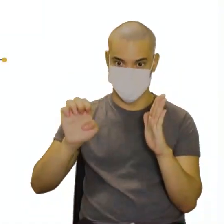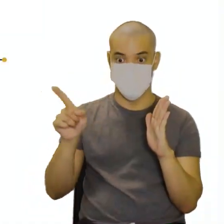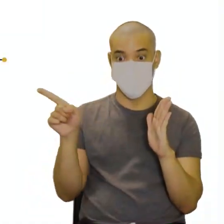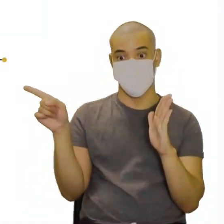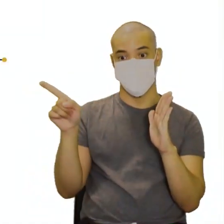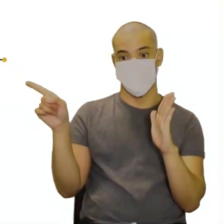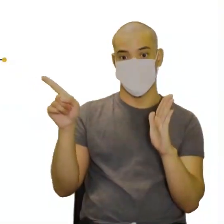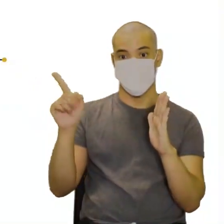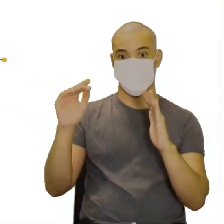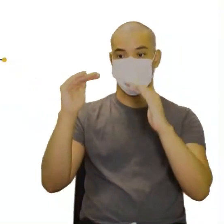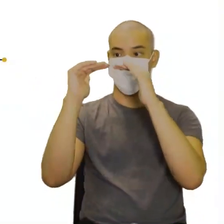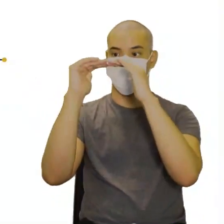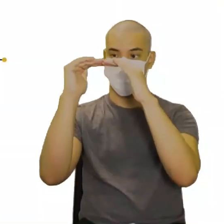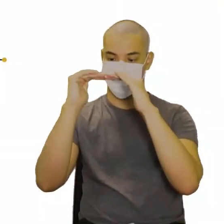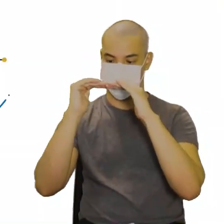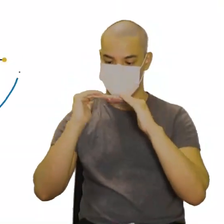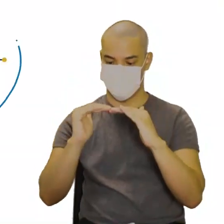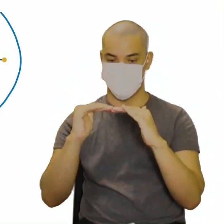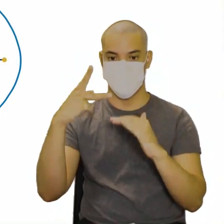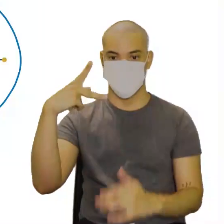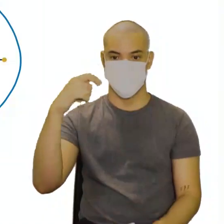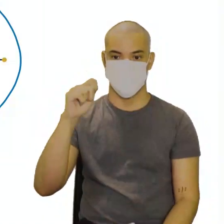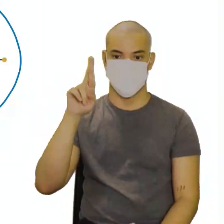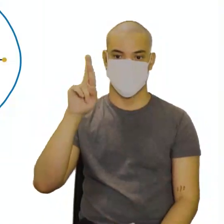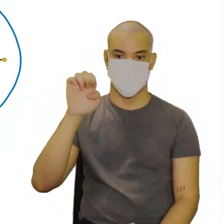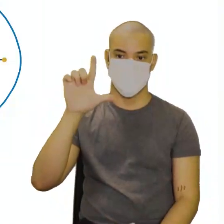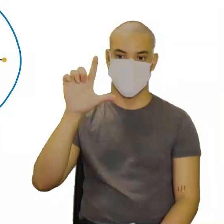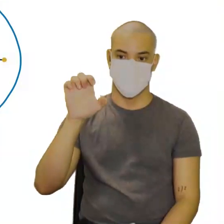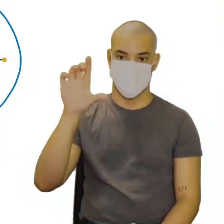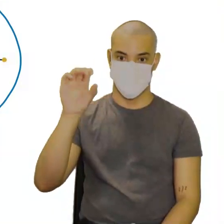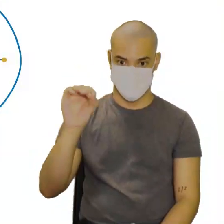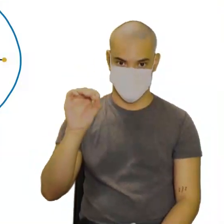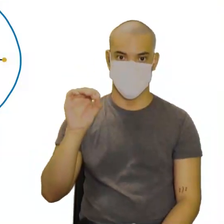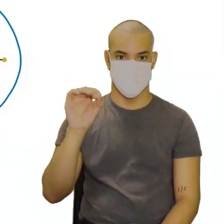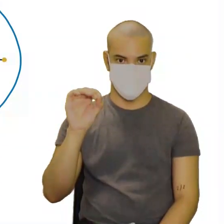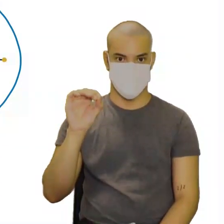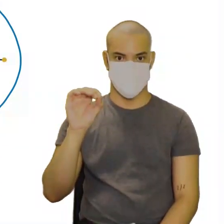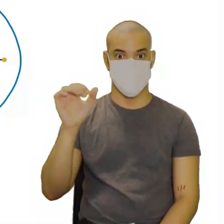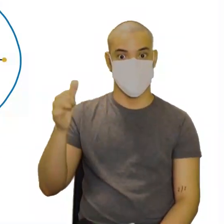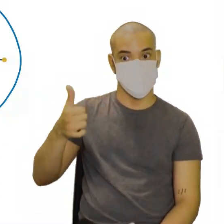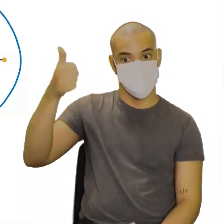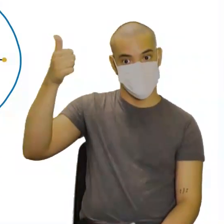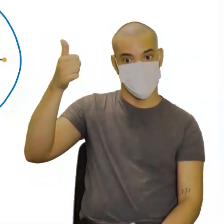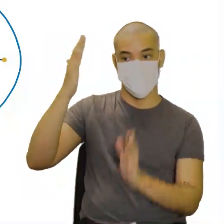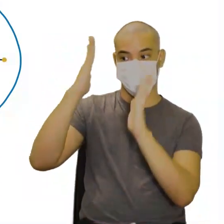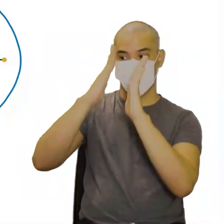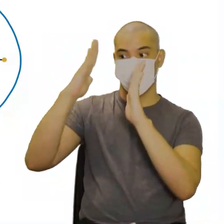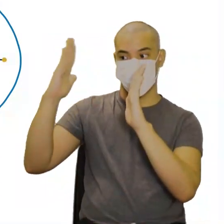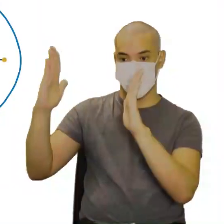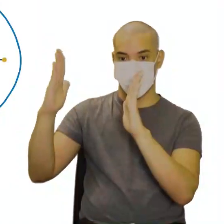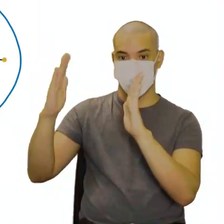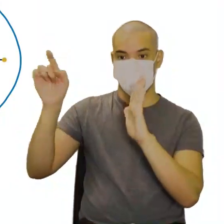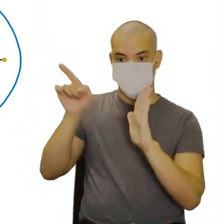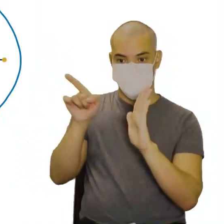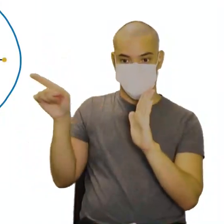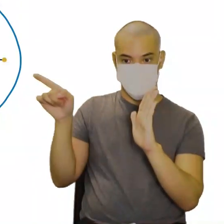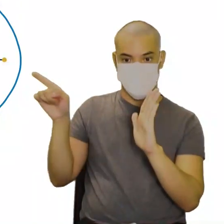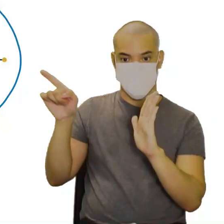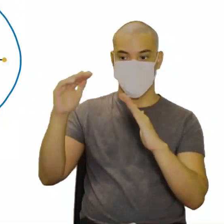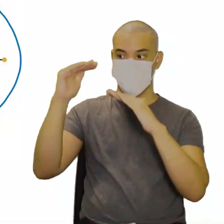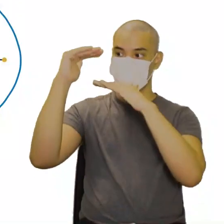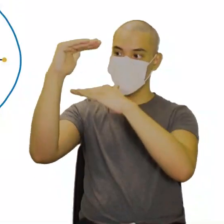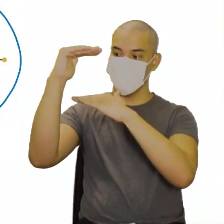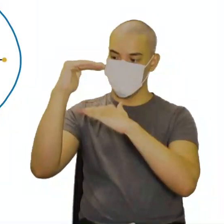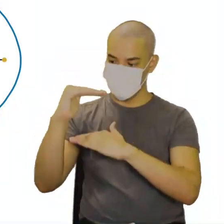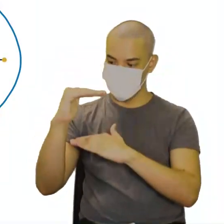em paralelo, como vocês podem perceber, aqui no segundo arranjo. Então, elas estão em série aqui, estão em